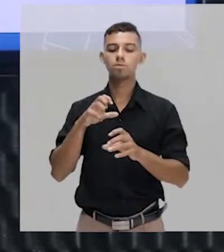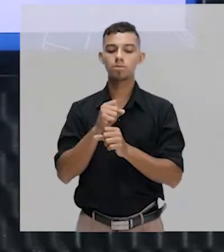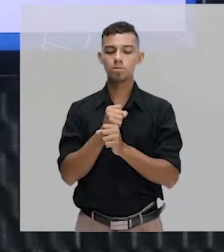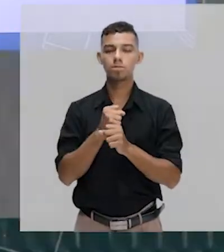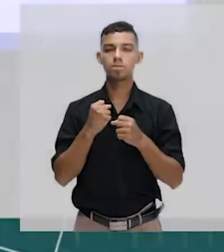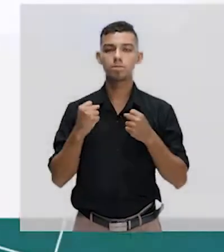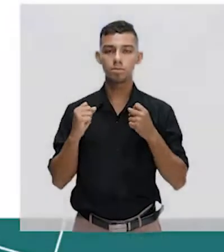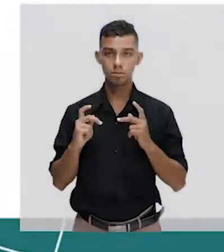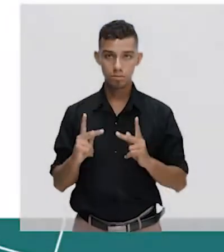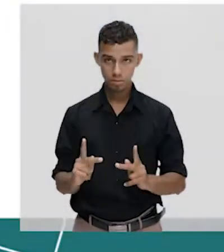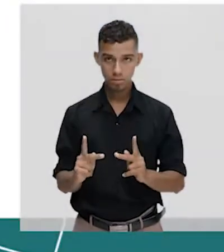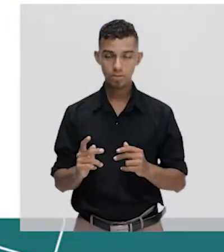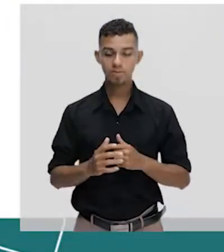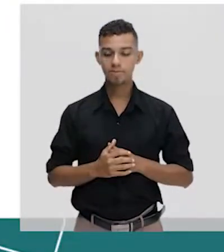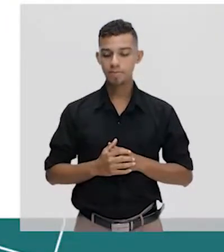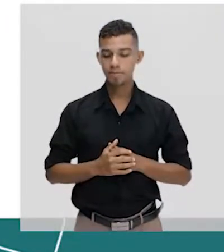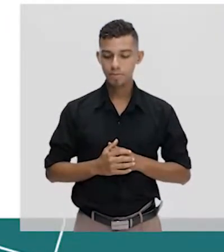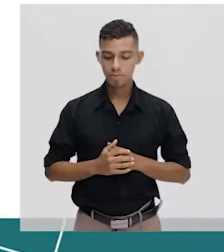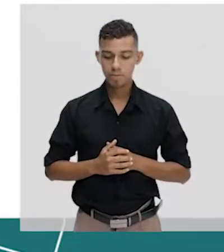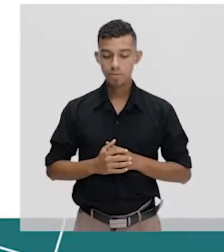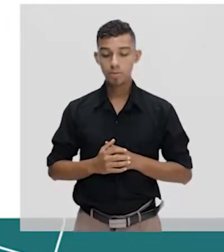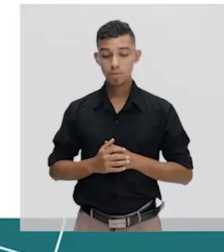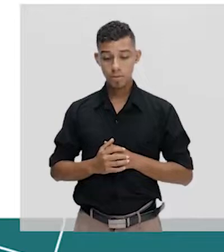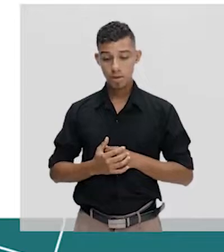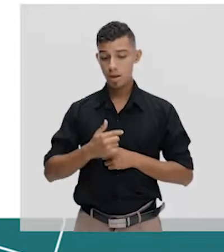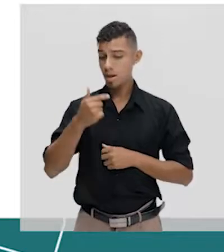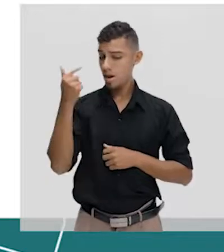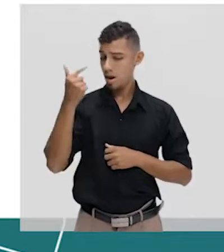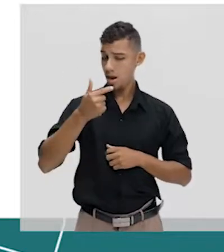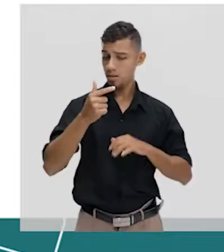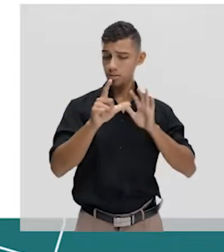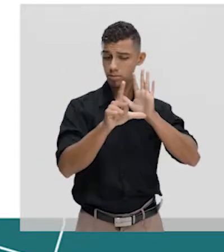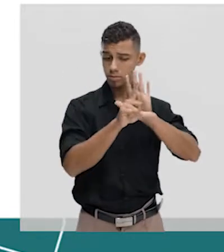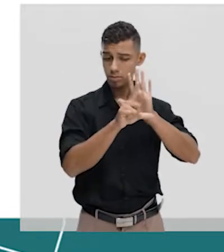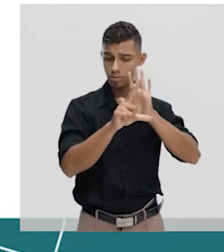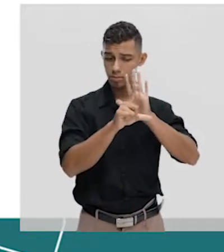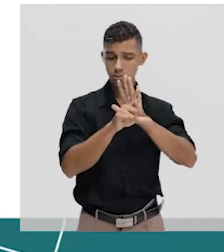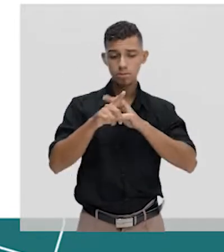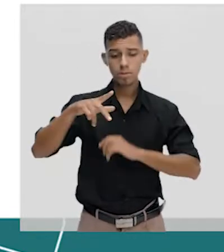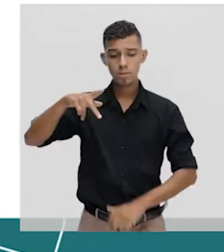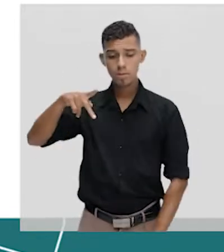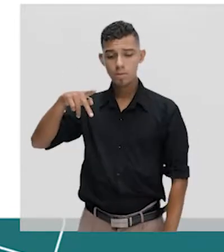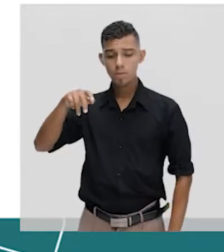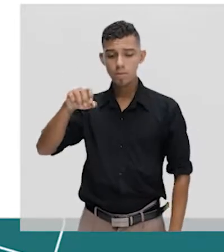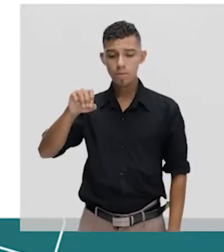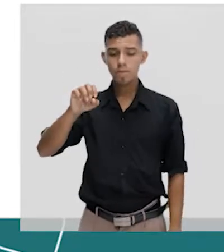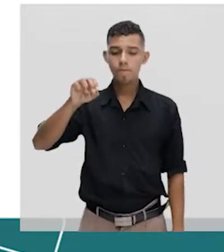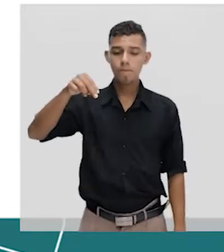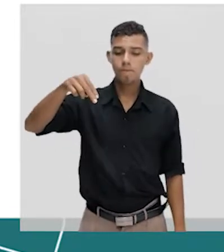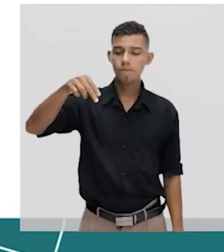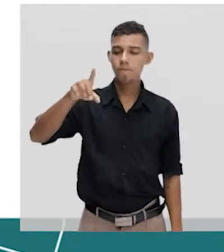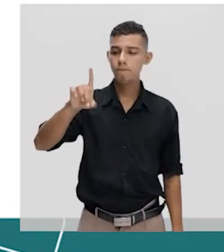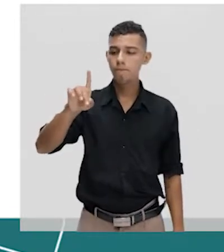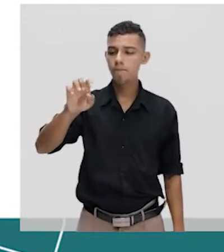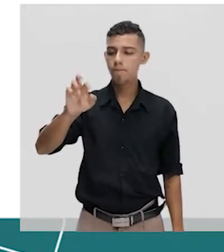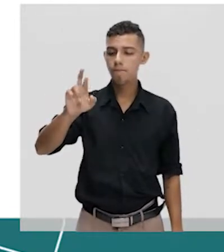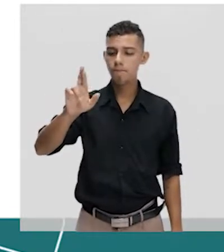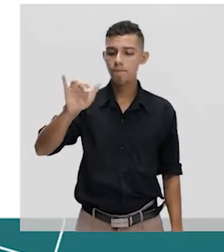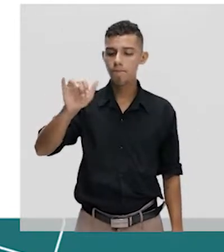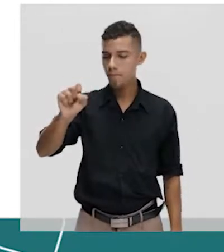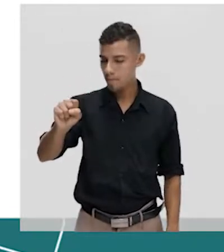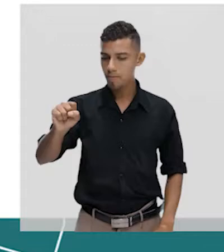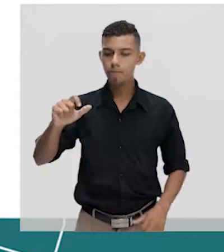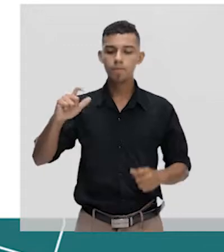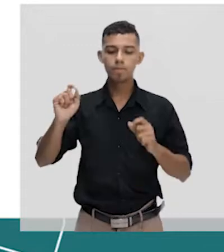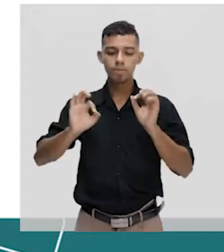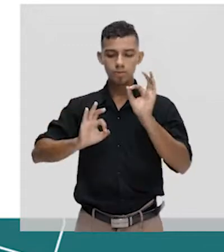certo? Bom, uma segunda lei ponderal é a lei das proporções definidas, né? Vamos